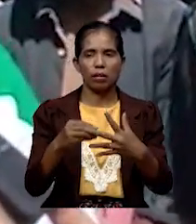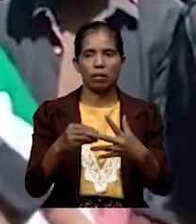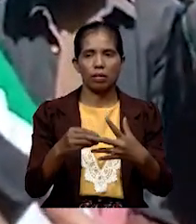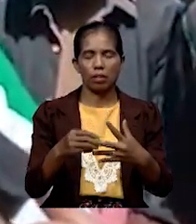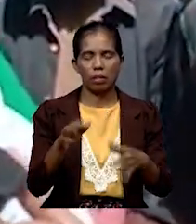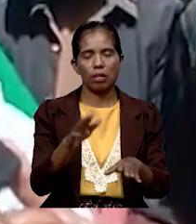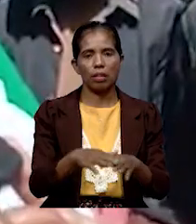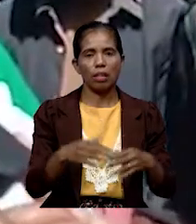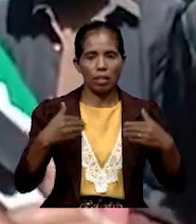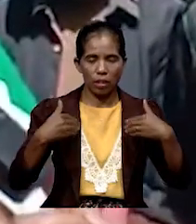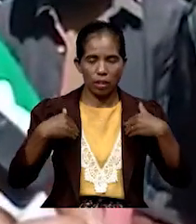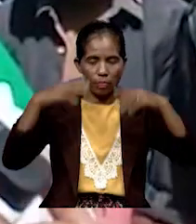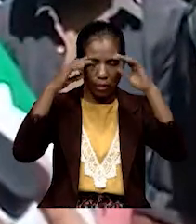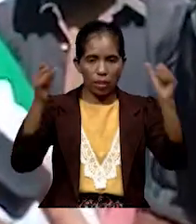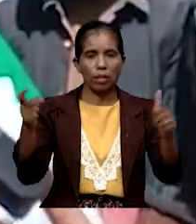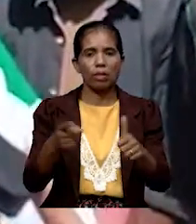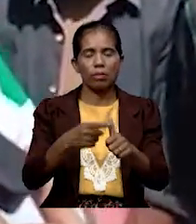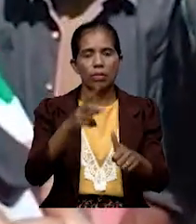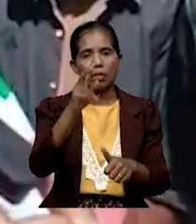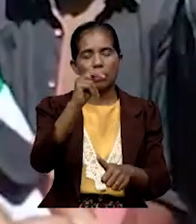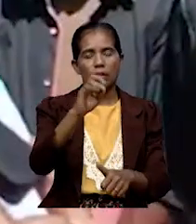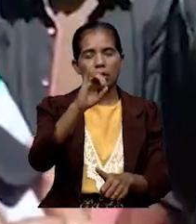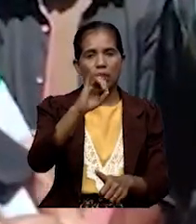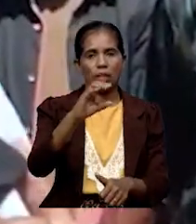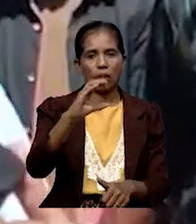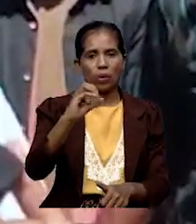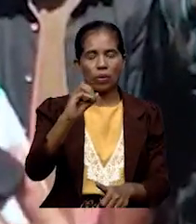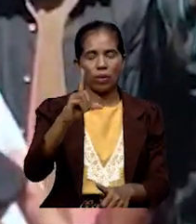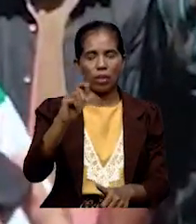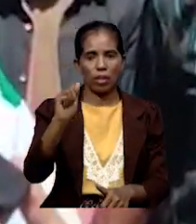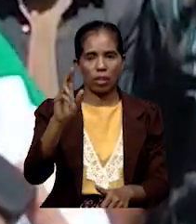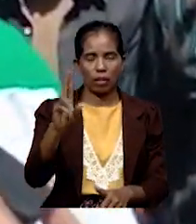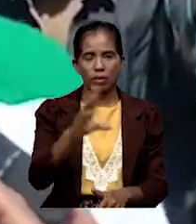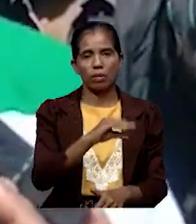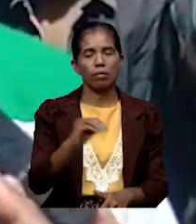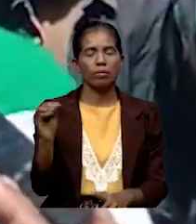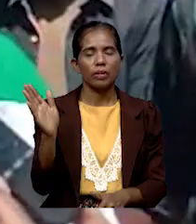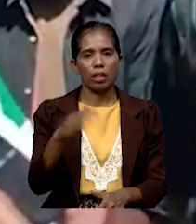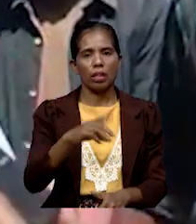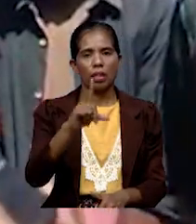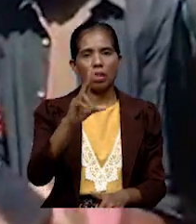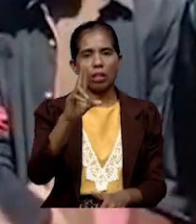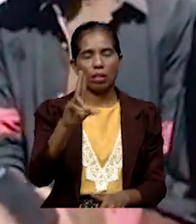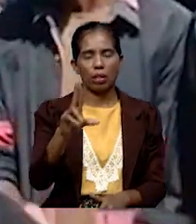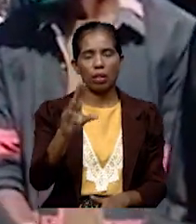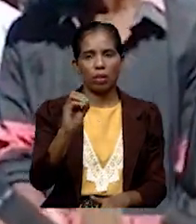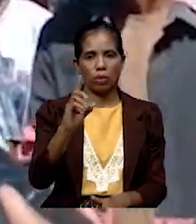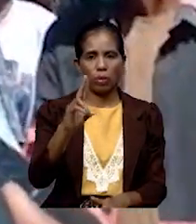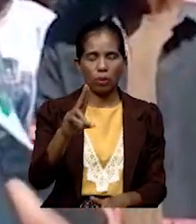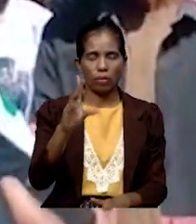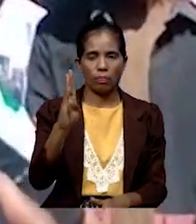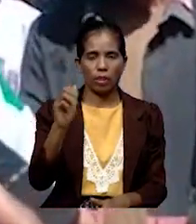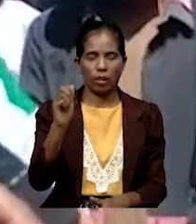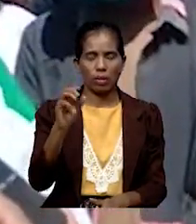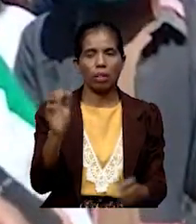Lobato, e a Defa de Rua, sagrado, e de Magné, que é a Boris, a família